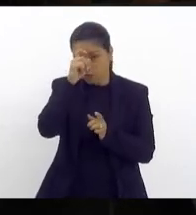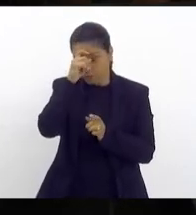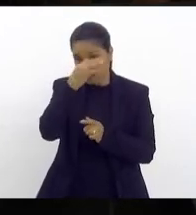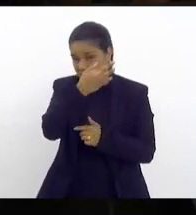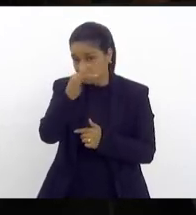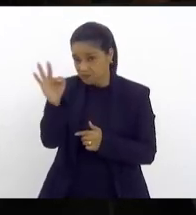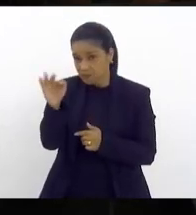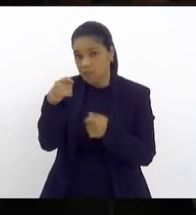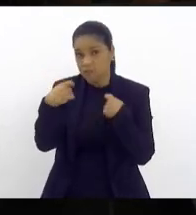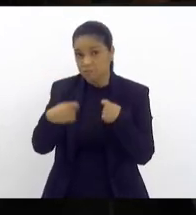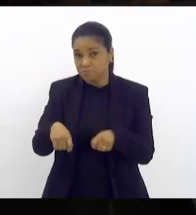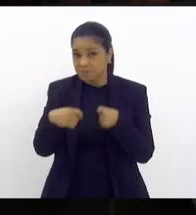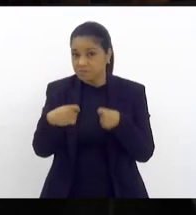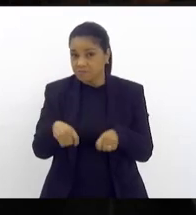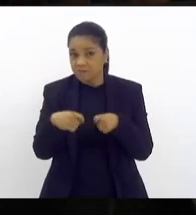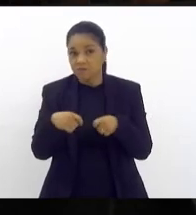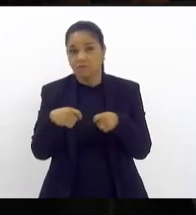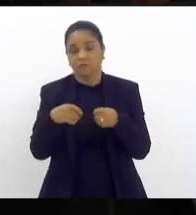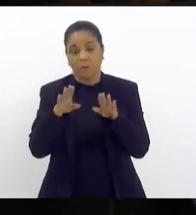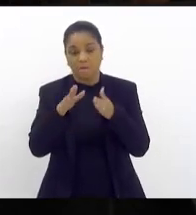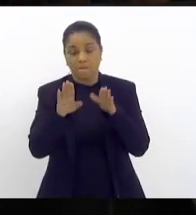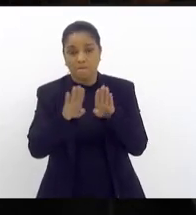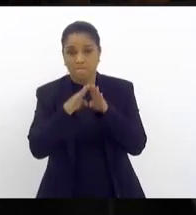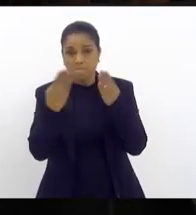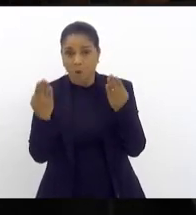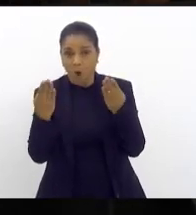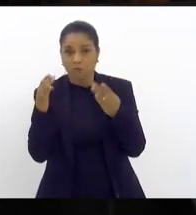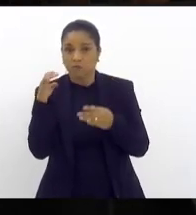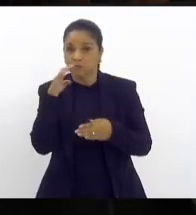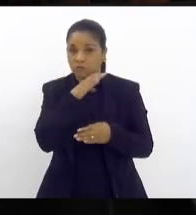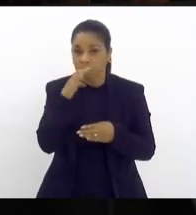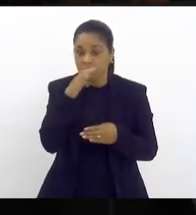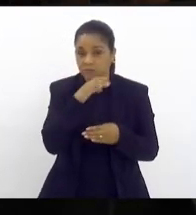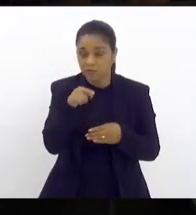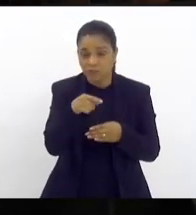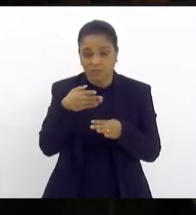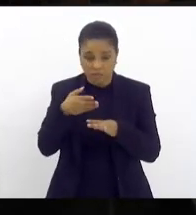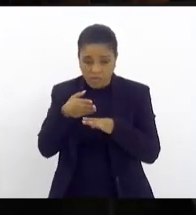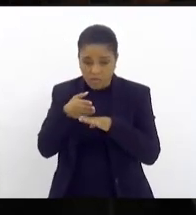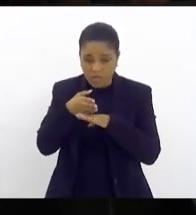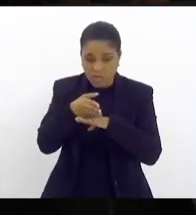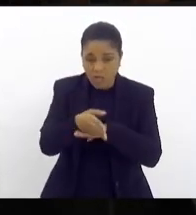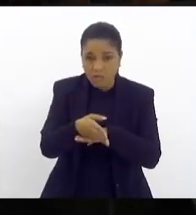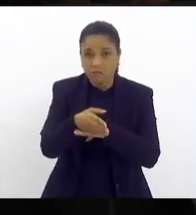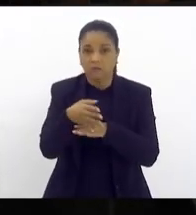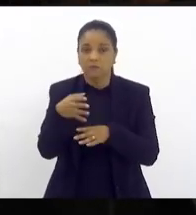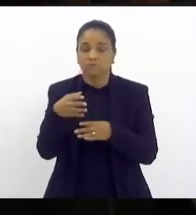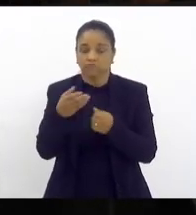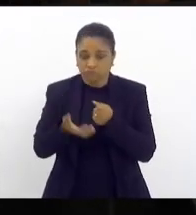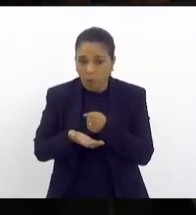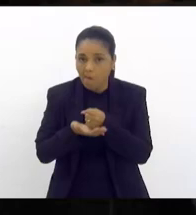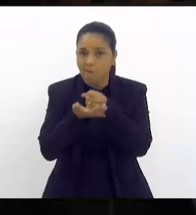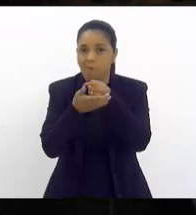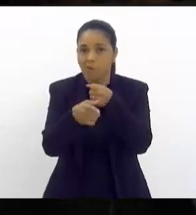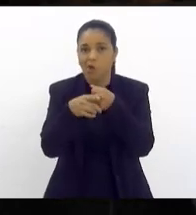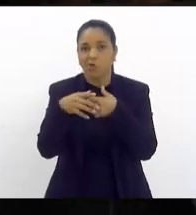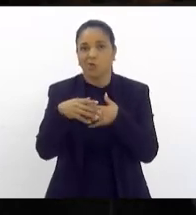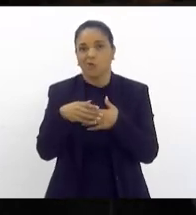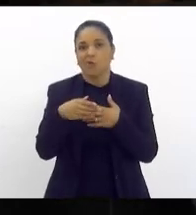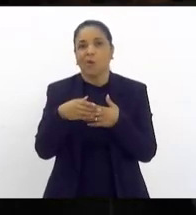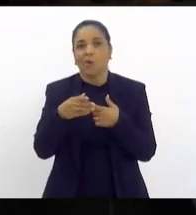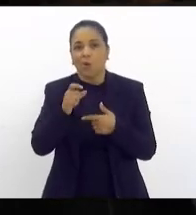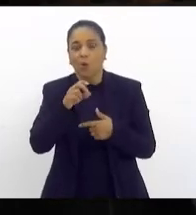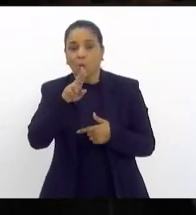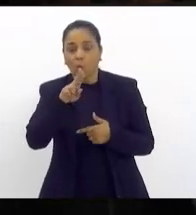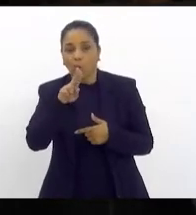emergências as portas de entrada de urgência e emergência cidadão quando precisa ele consegue achar o socorro em algum lugar ou vai numa UPA ou vai em outro